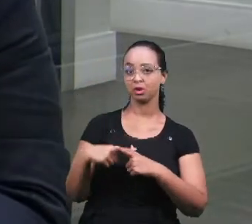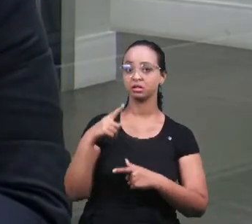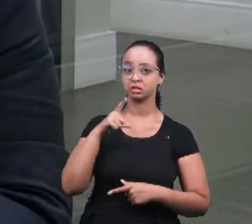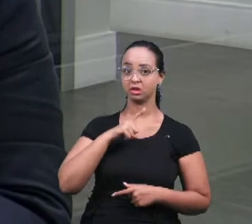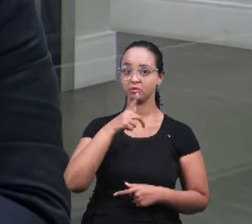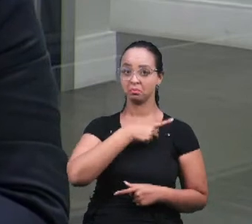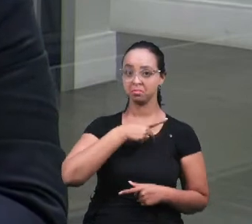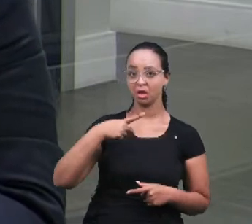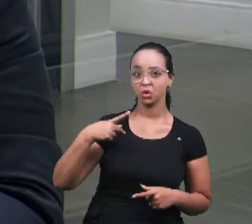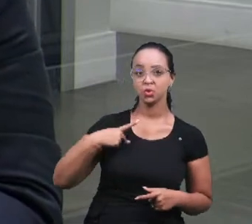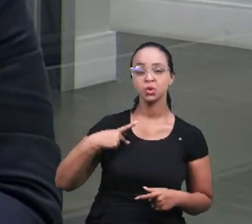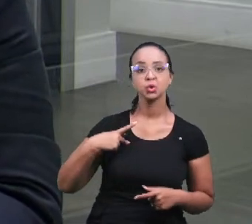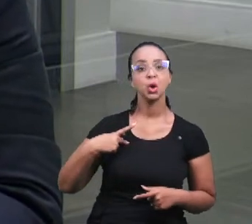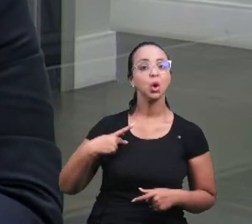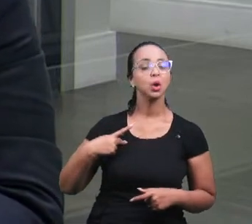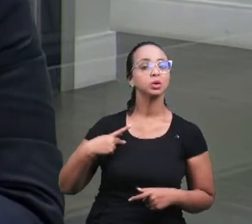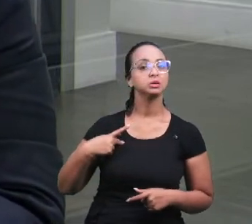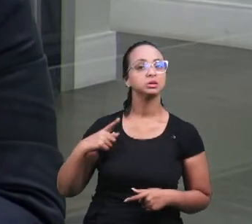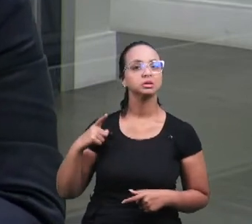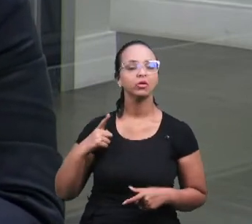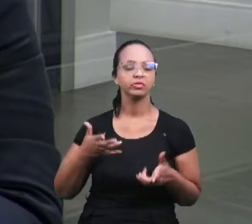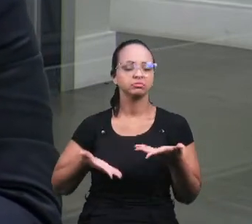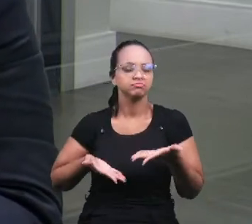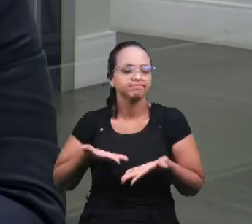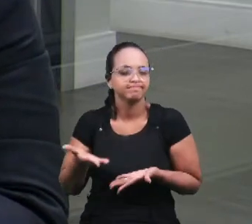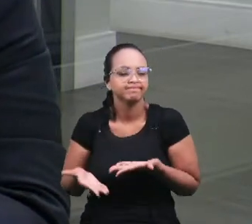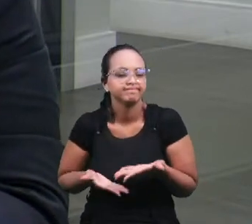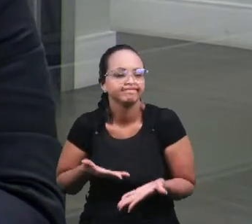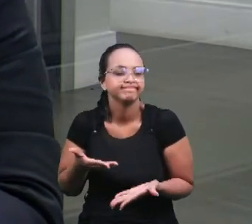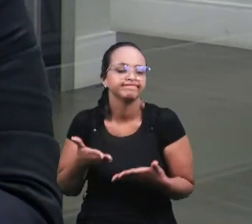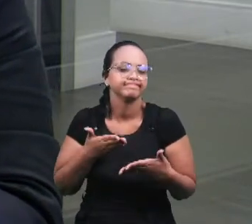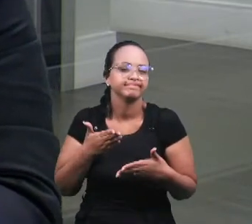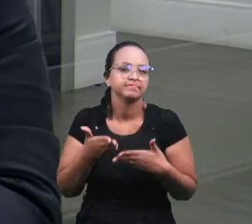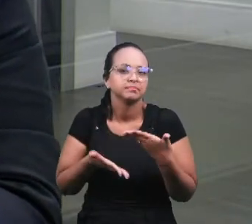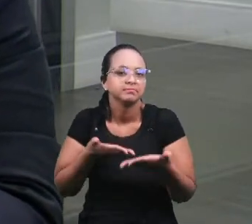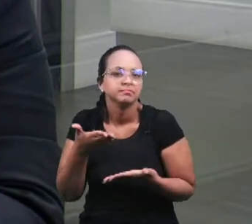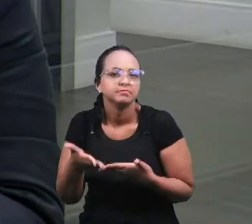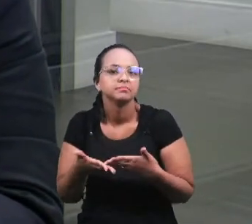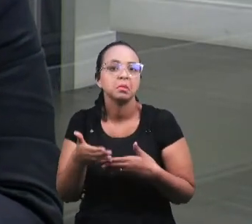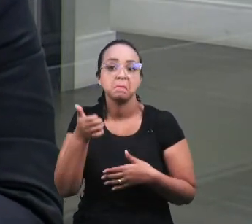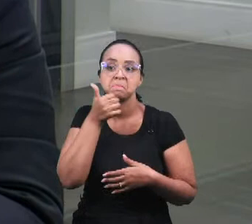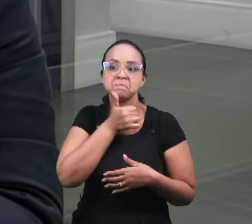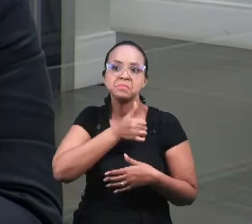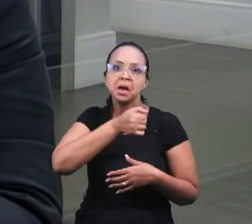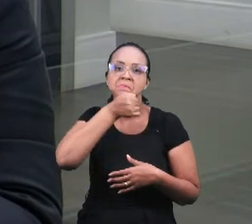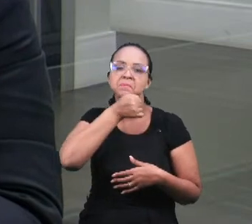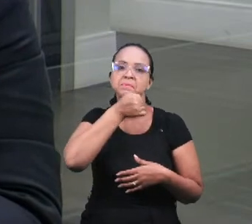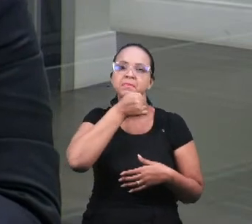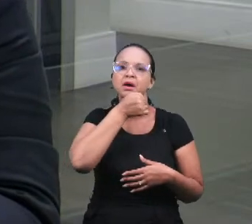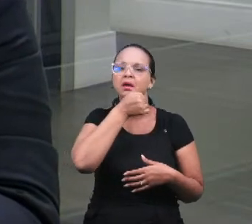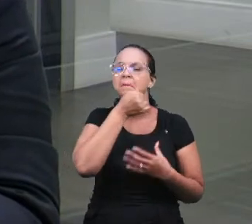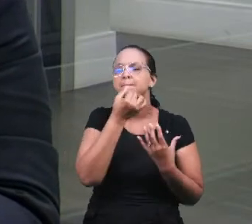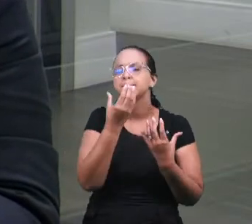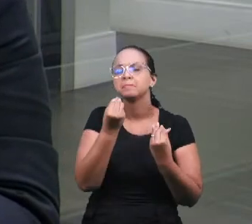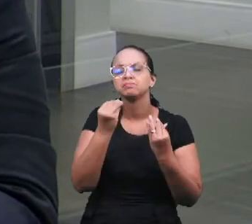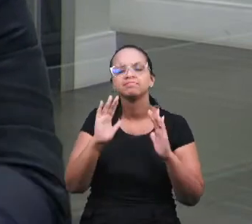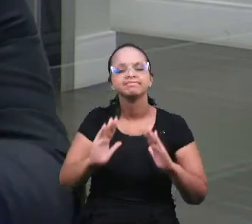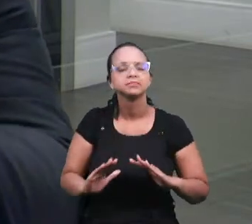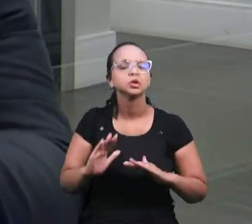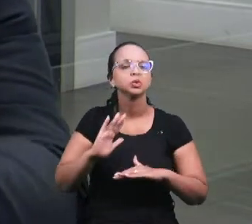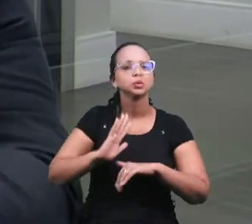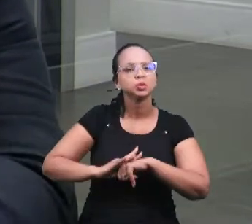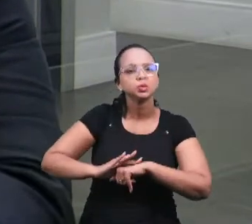que eram extremamente atenciosos com o rebanho. A minha mãe mesmo, né? Ela ficou muito doente nos últimos anos, e